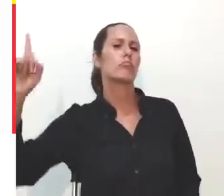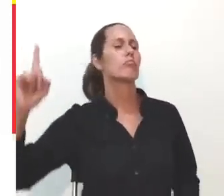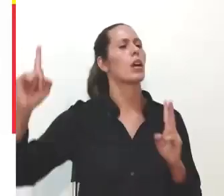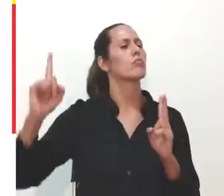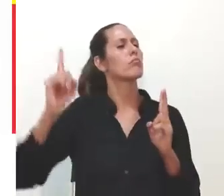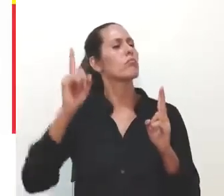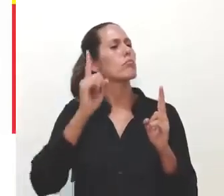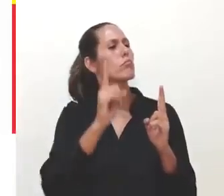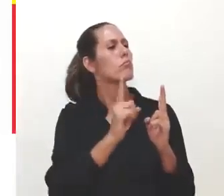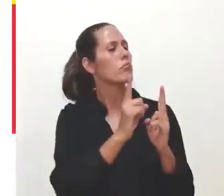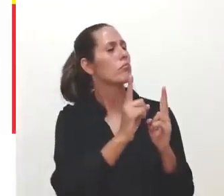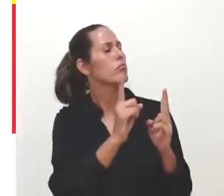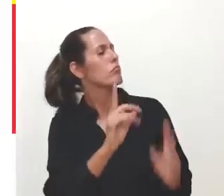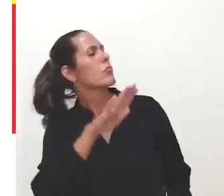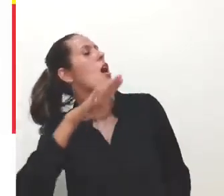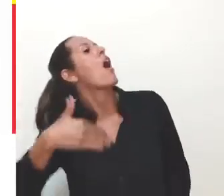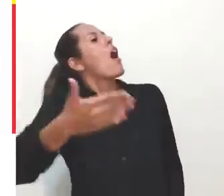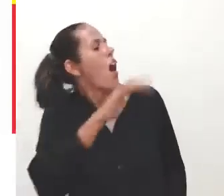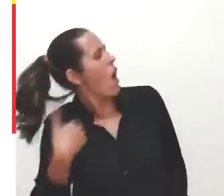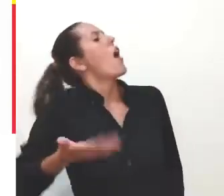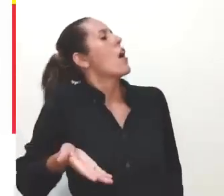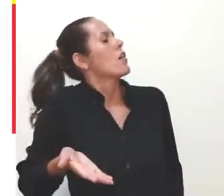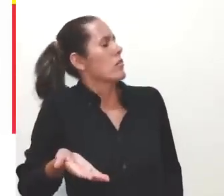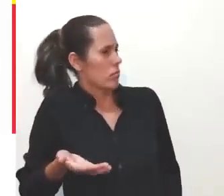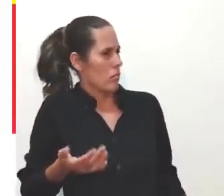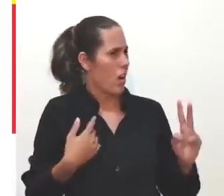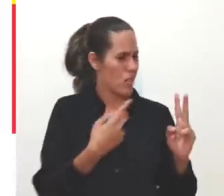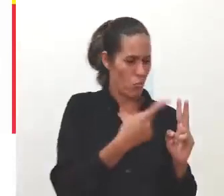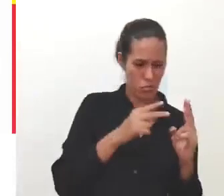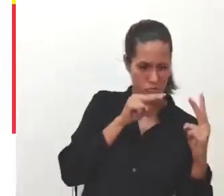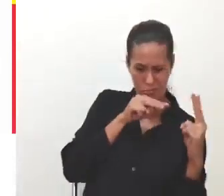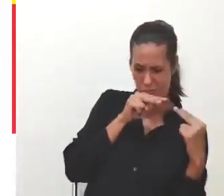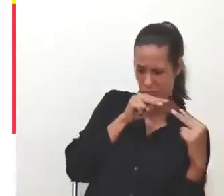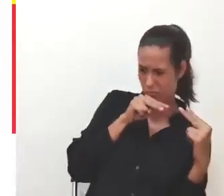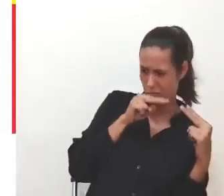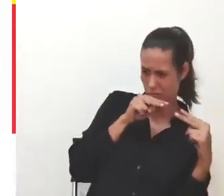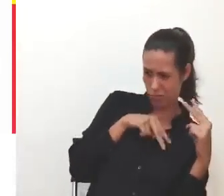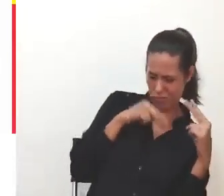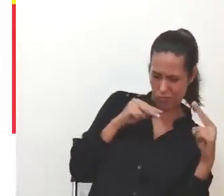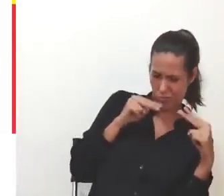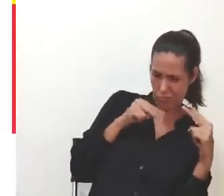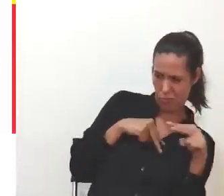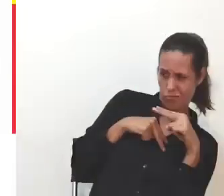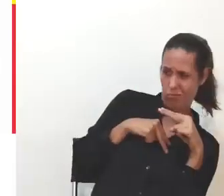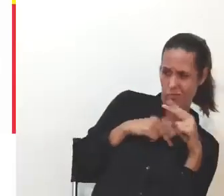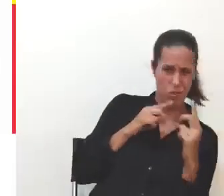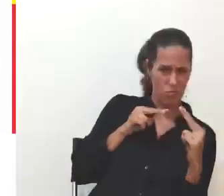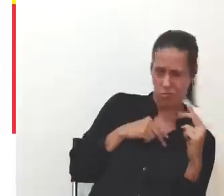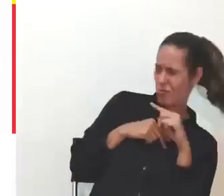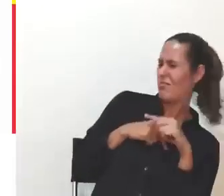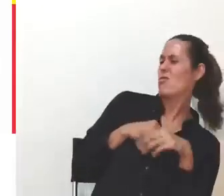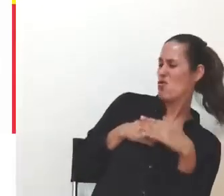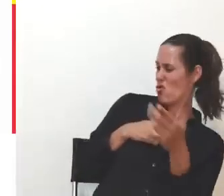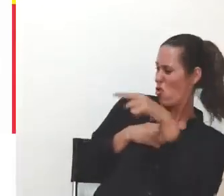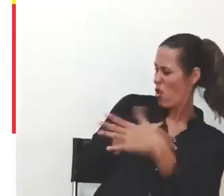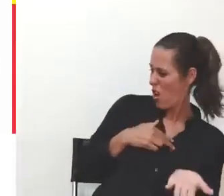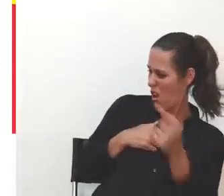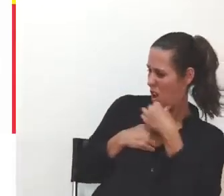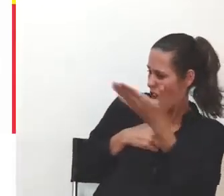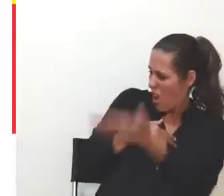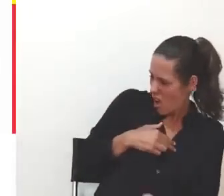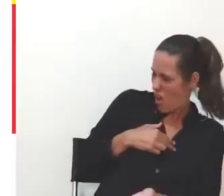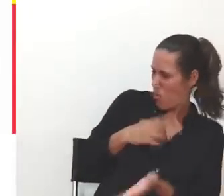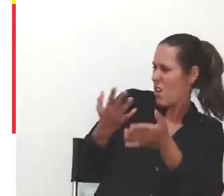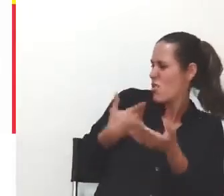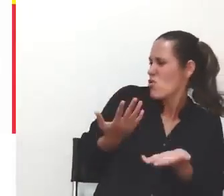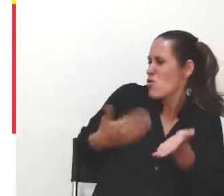se aproxima dos outros e diz: "E aí, meu?" Os outros dois se entreolham com ironia e um deles diz: "Ih, ó,